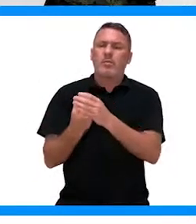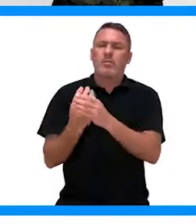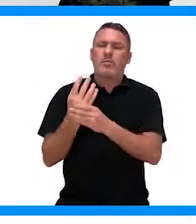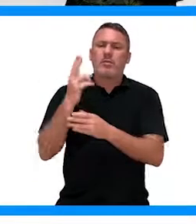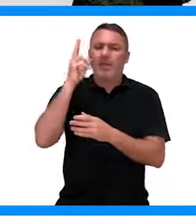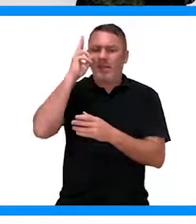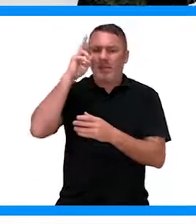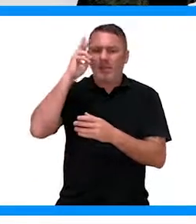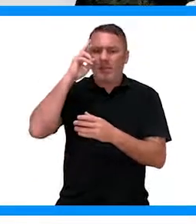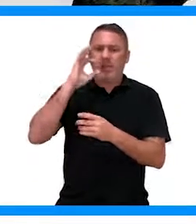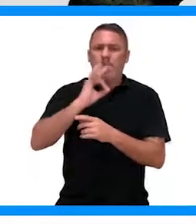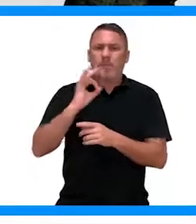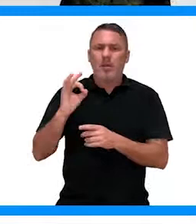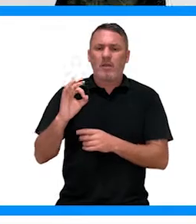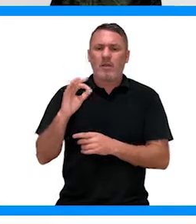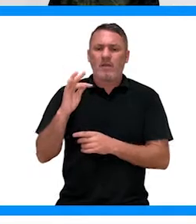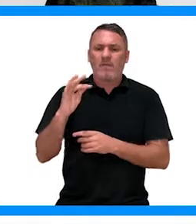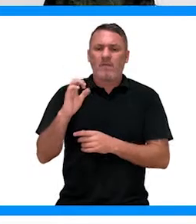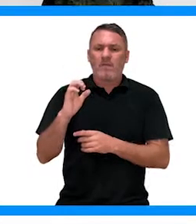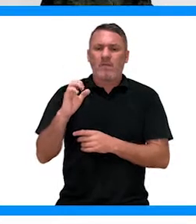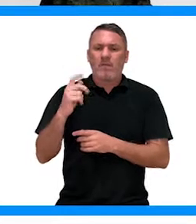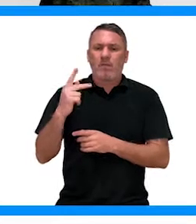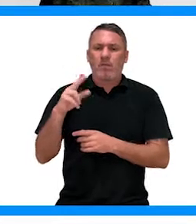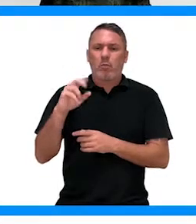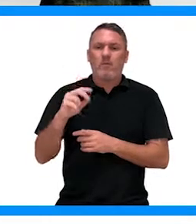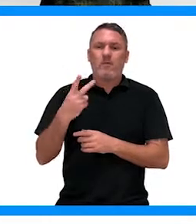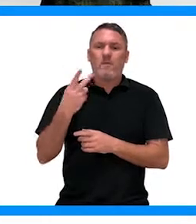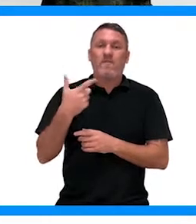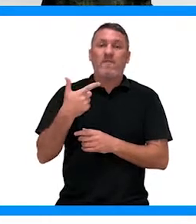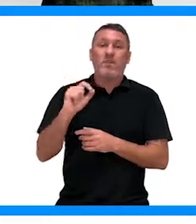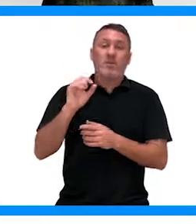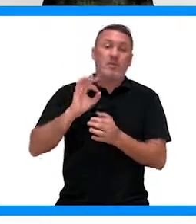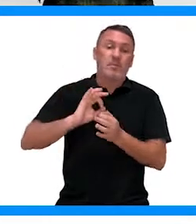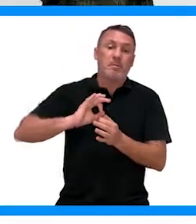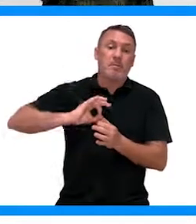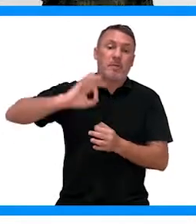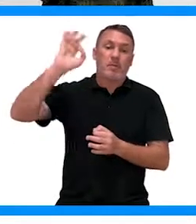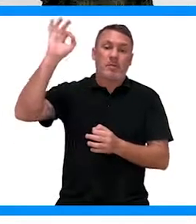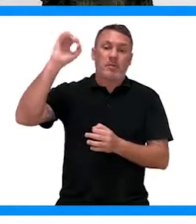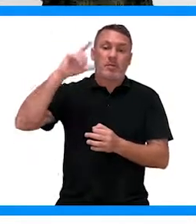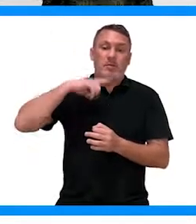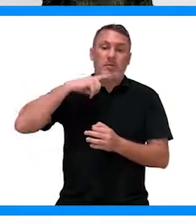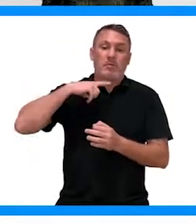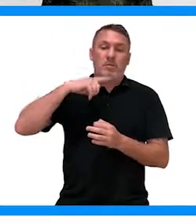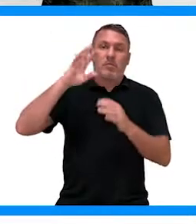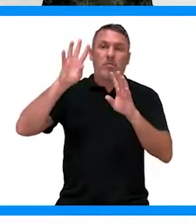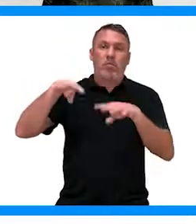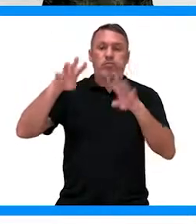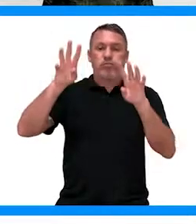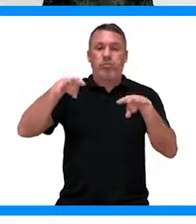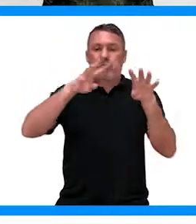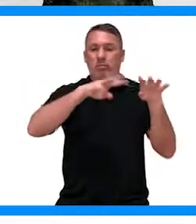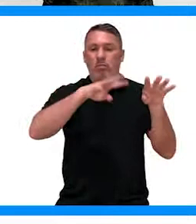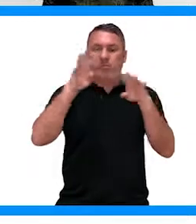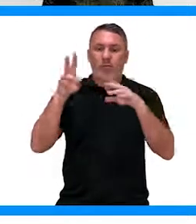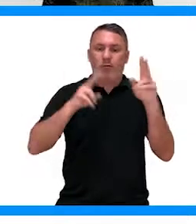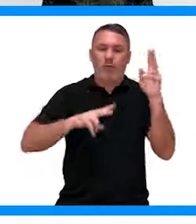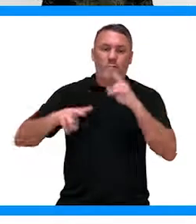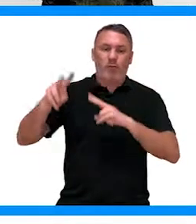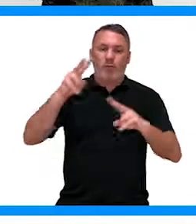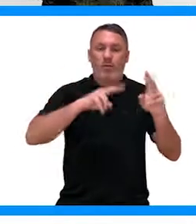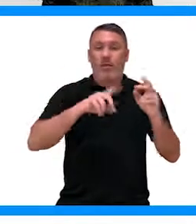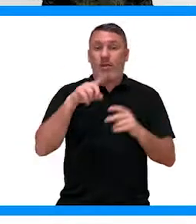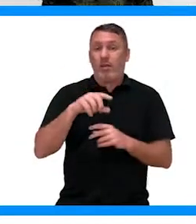lembra uma pelota felpuda, na realidade tem 20 metros de altura e é inteirinha coberta por varas de acrílico, que balançam